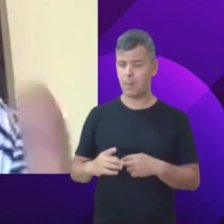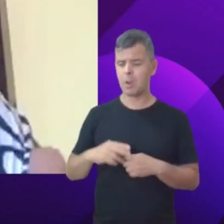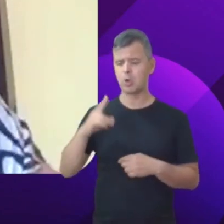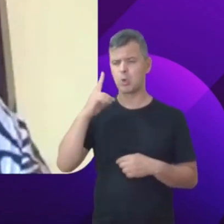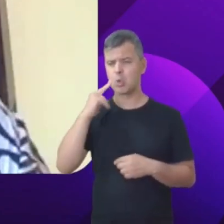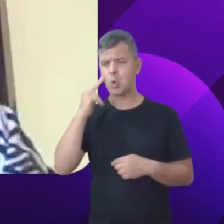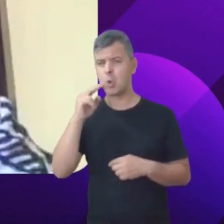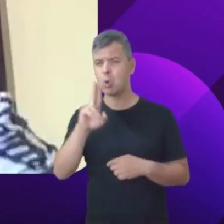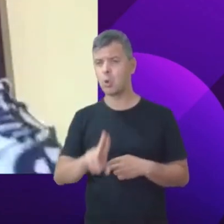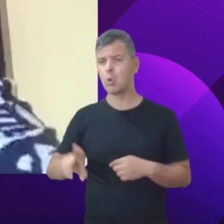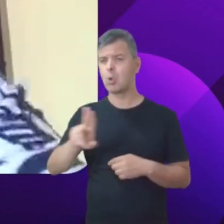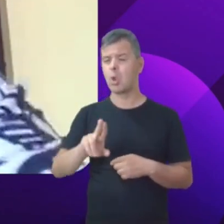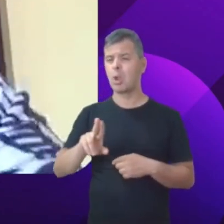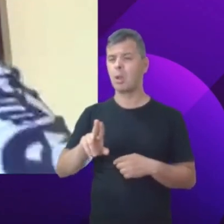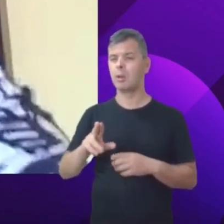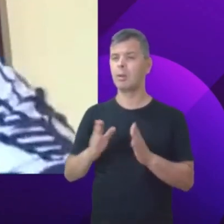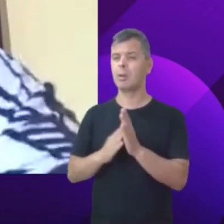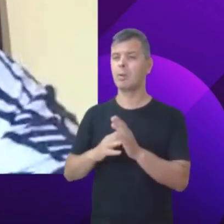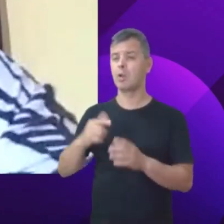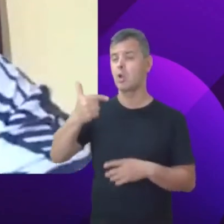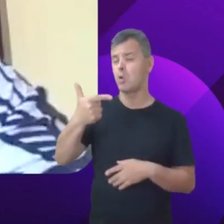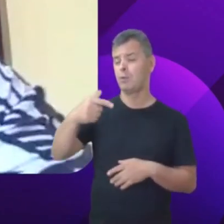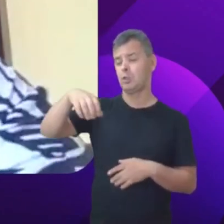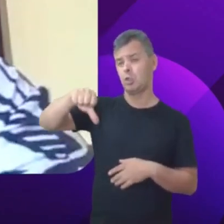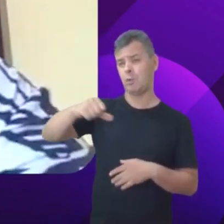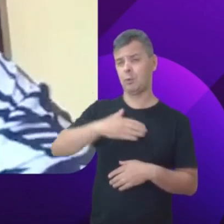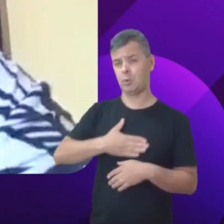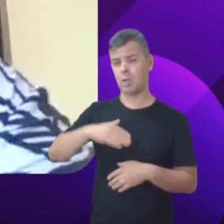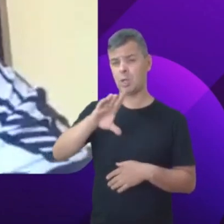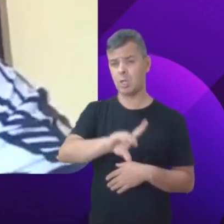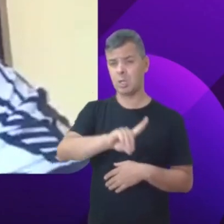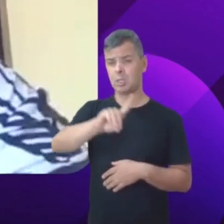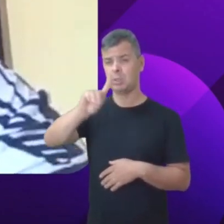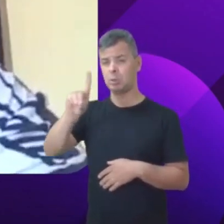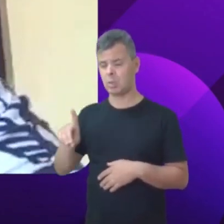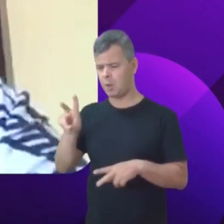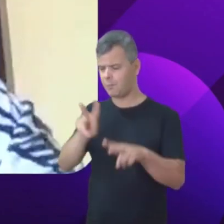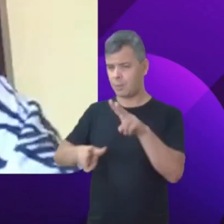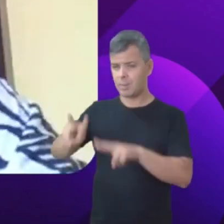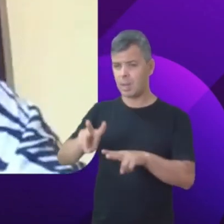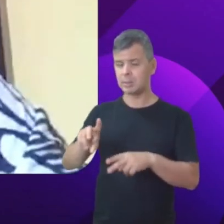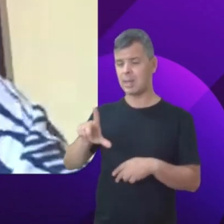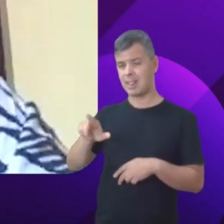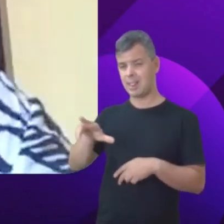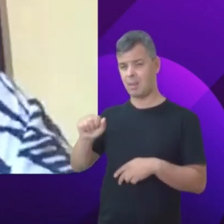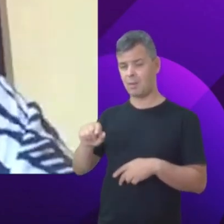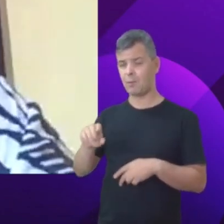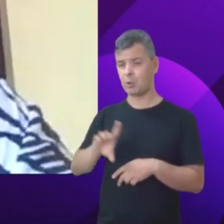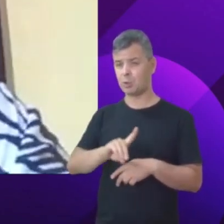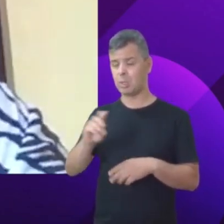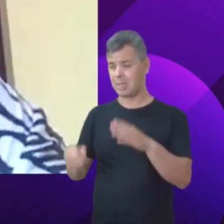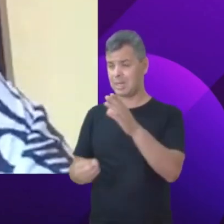comum, mais usual é a gente comemorar o 29 de agosto, que é o Dia Nacional da Visibilidade Lésbica, que foi uma